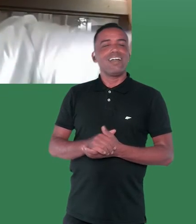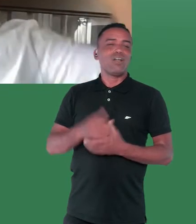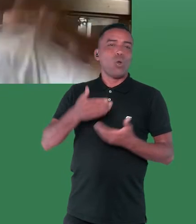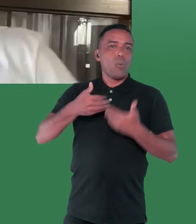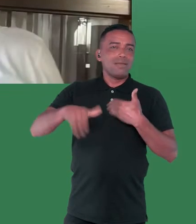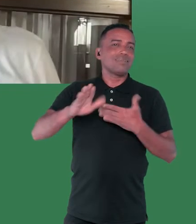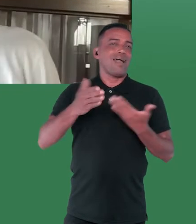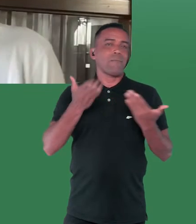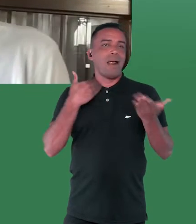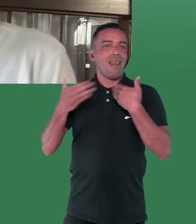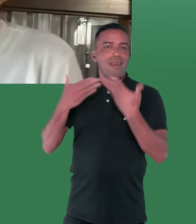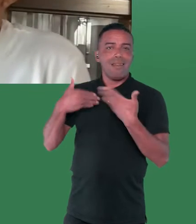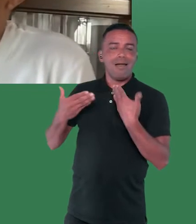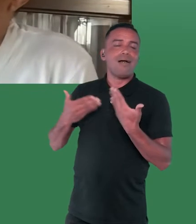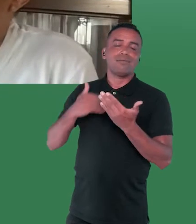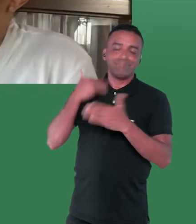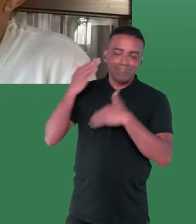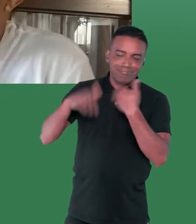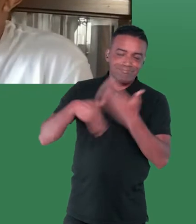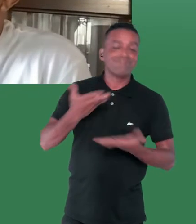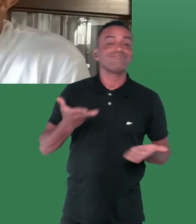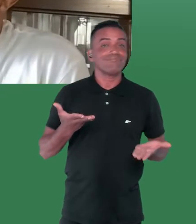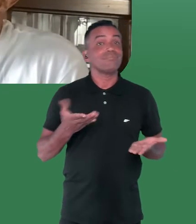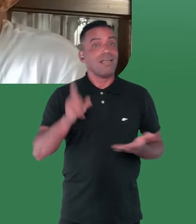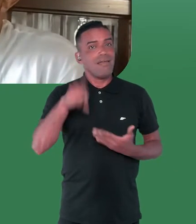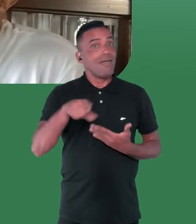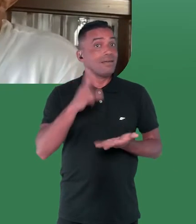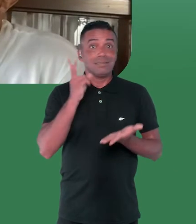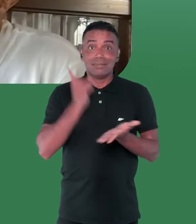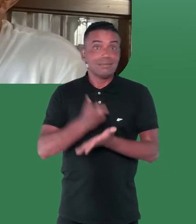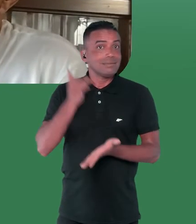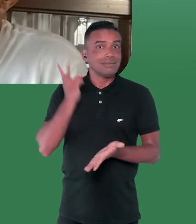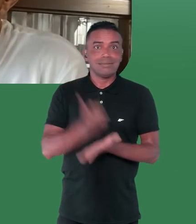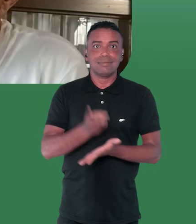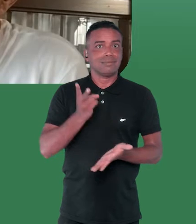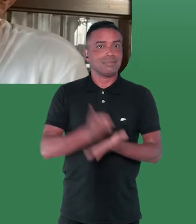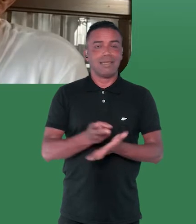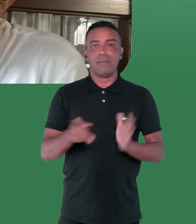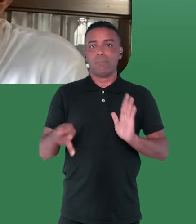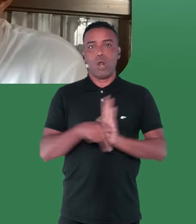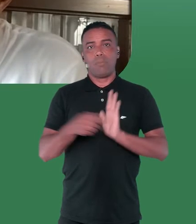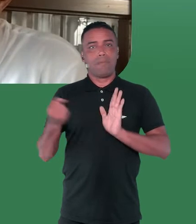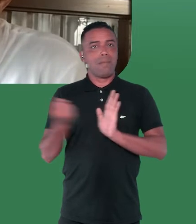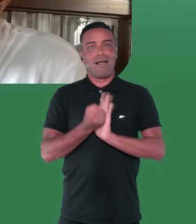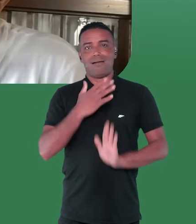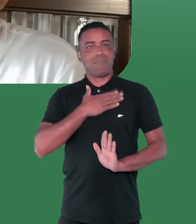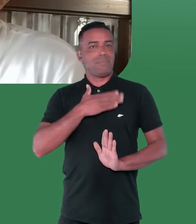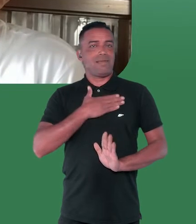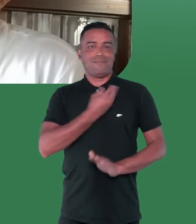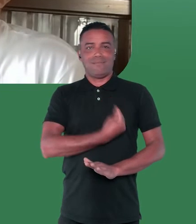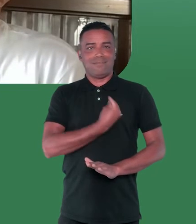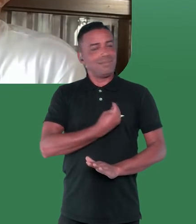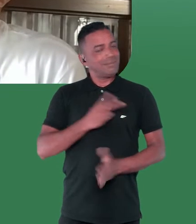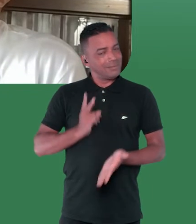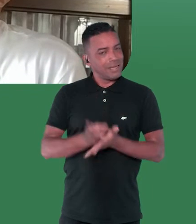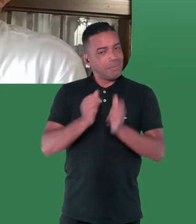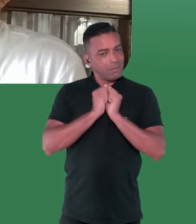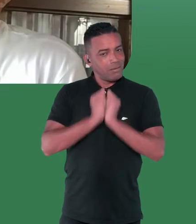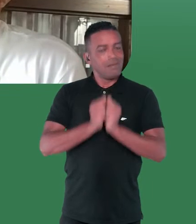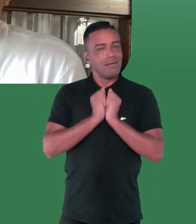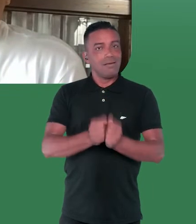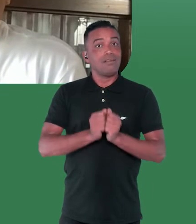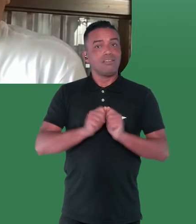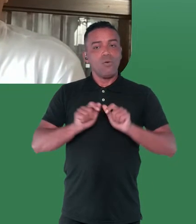vamos, entendeu? Isso sempre foi, isso sempre me acompanhou, sempre,